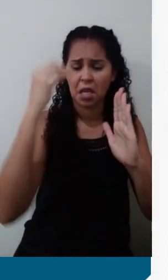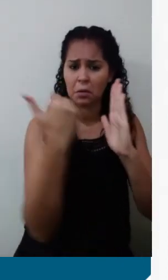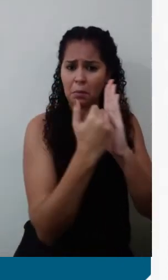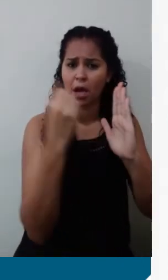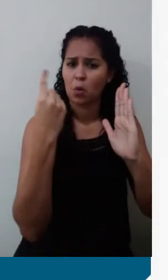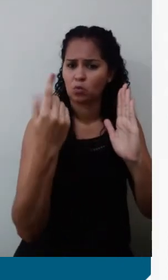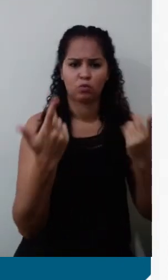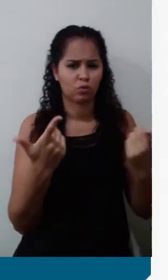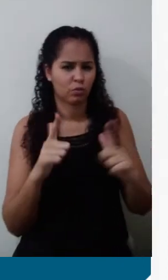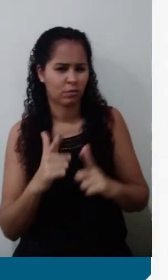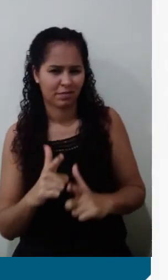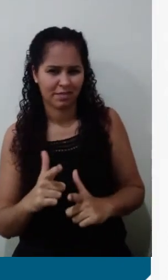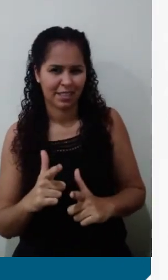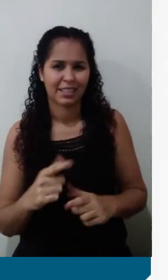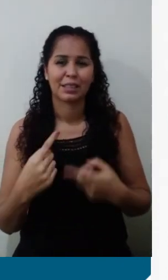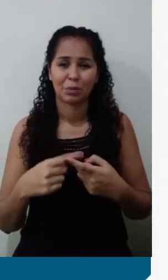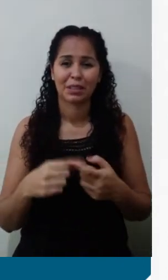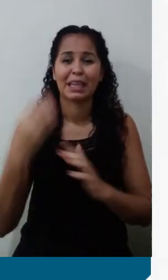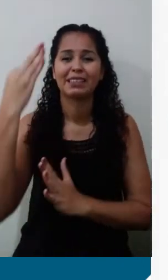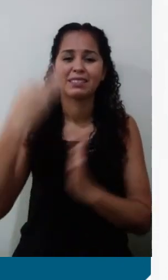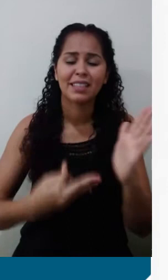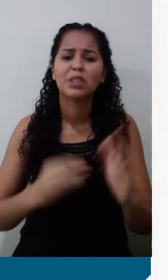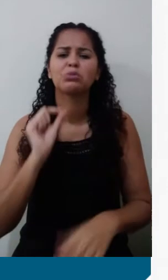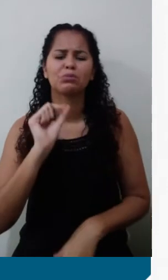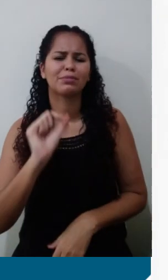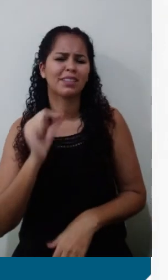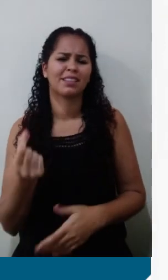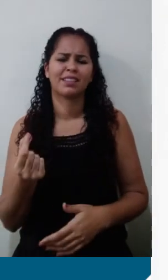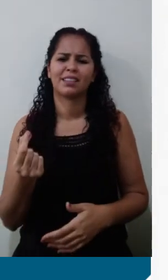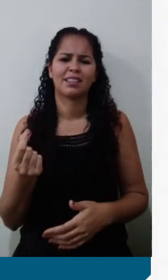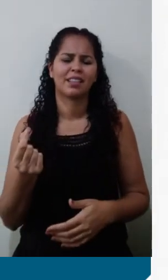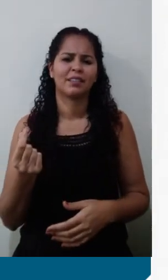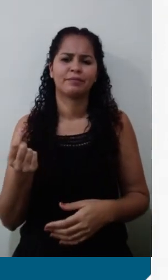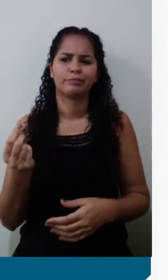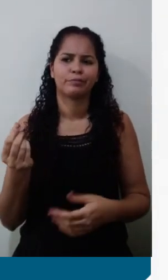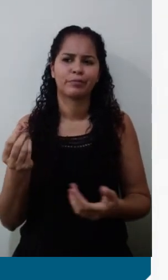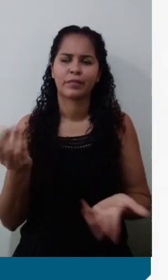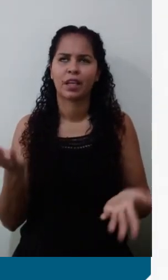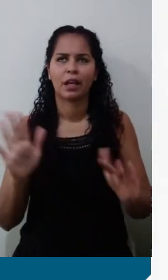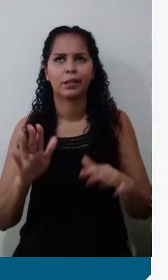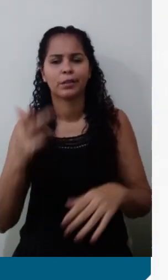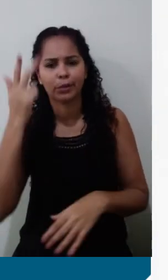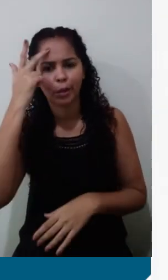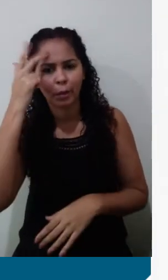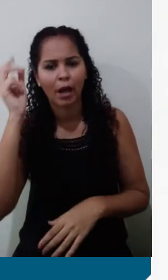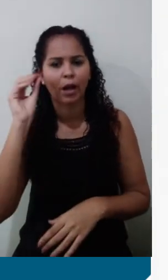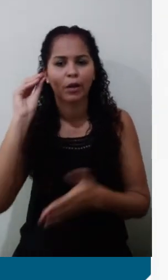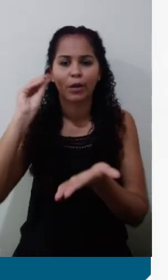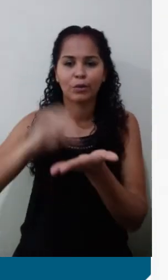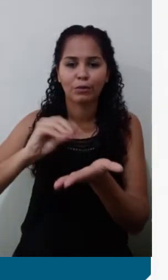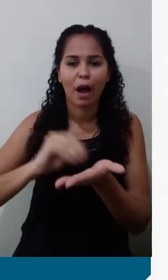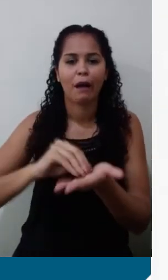eles compreendem textos que são vistos como textos sem direção. Então, são textos que normalmente